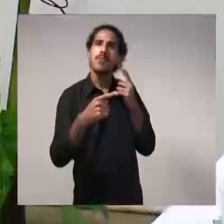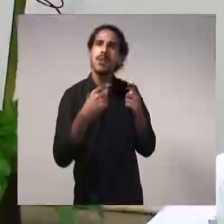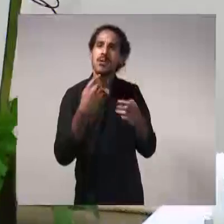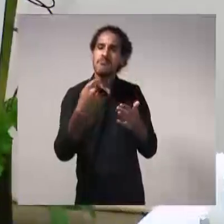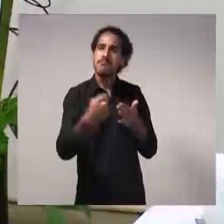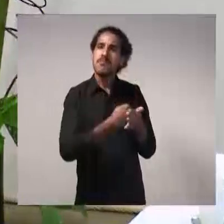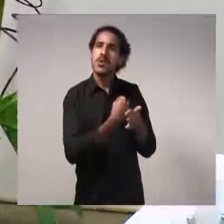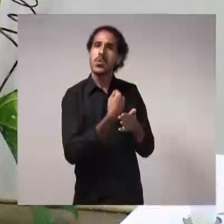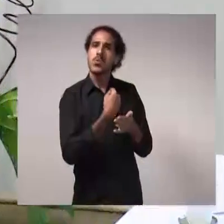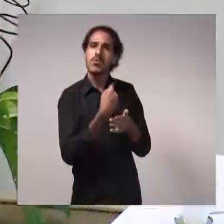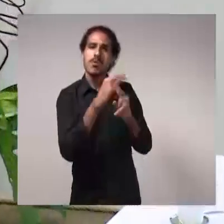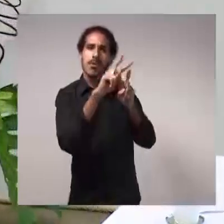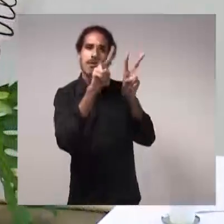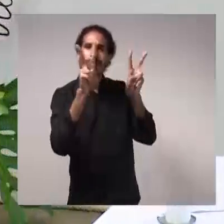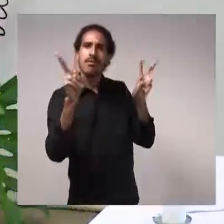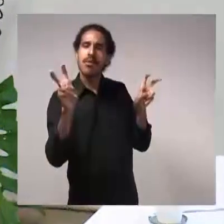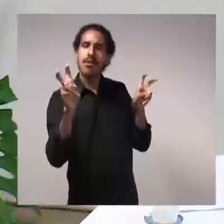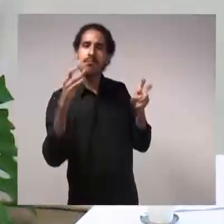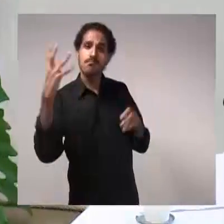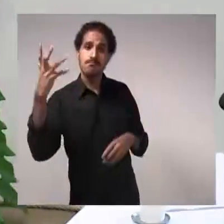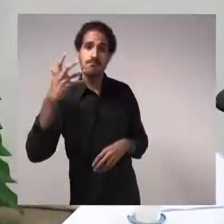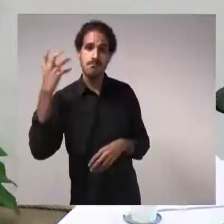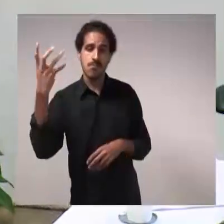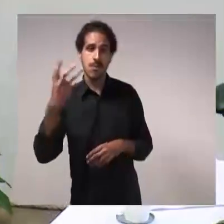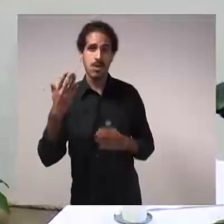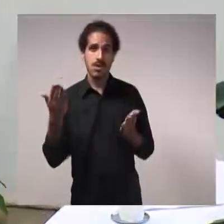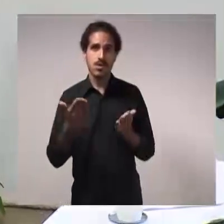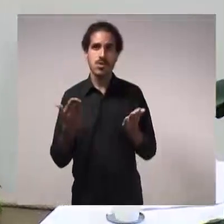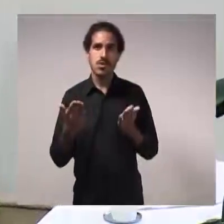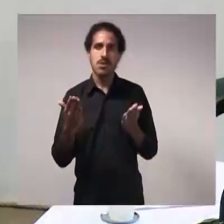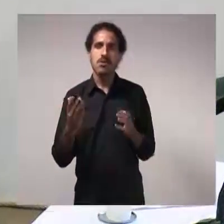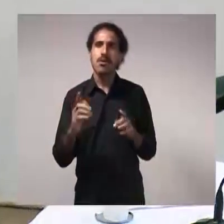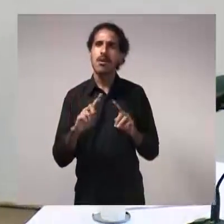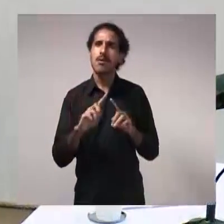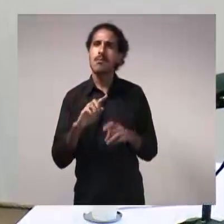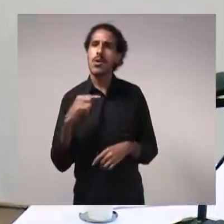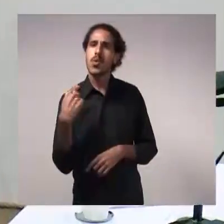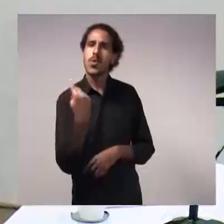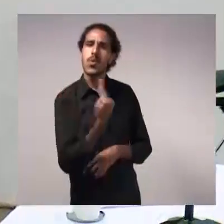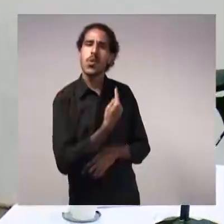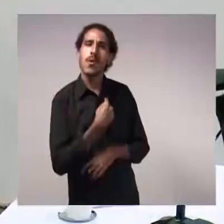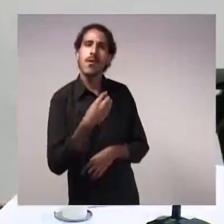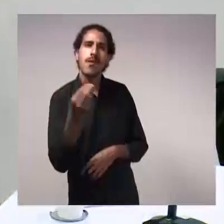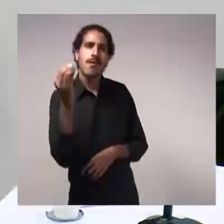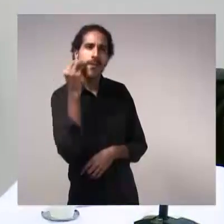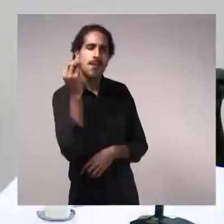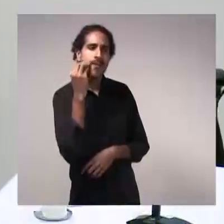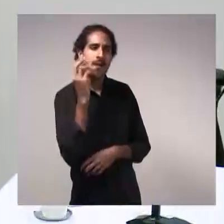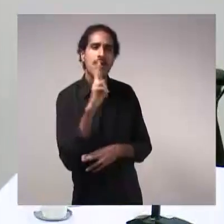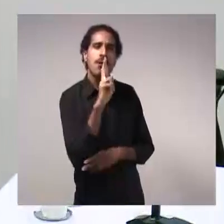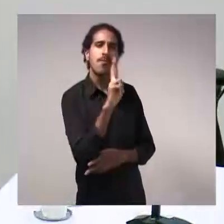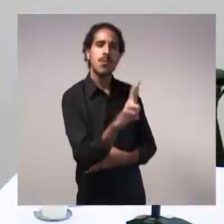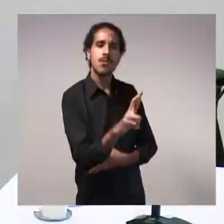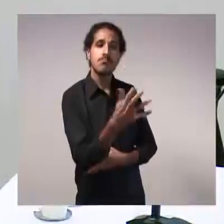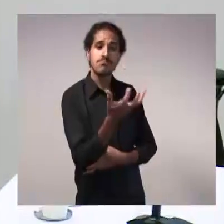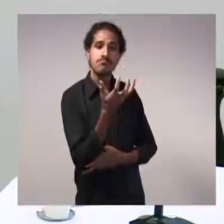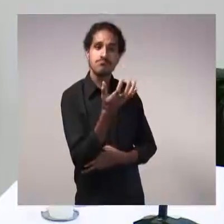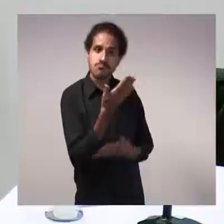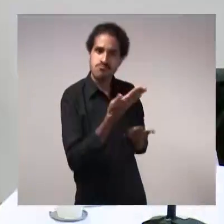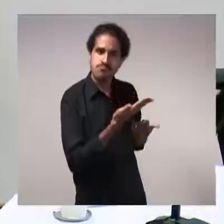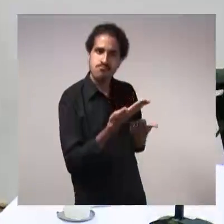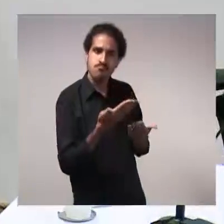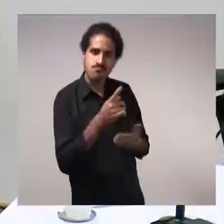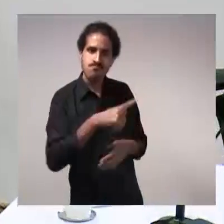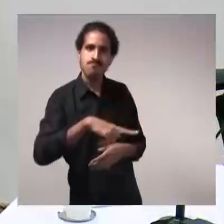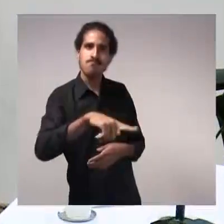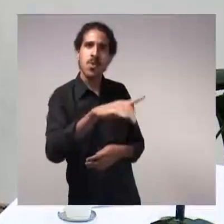como tema para a palestra de hoje. E para nós tentarmos respondê-la, eu gostaria de convidar vocês